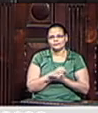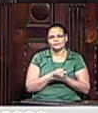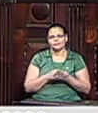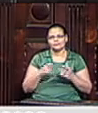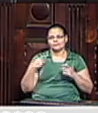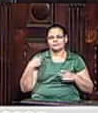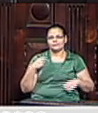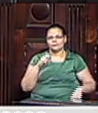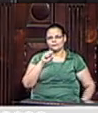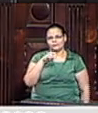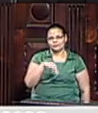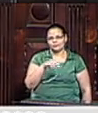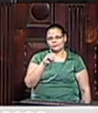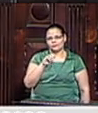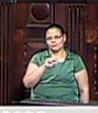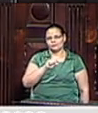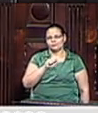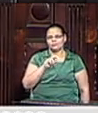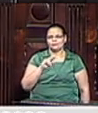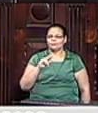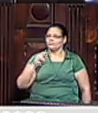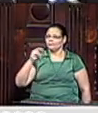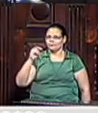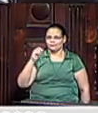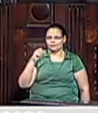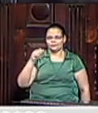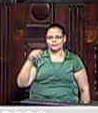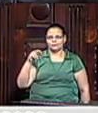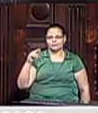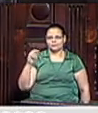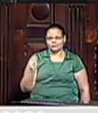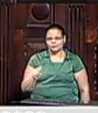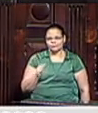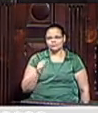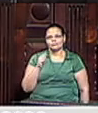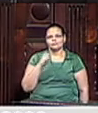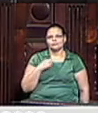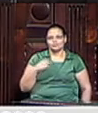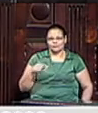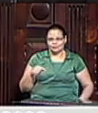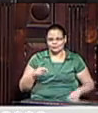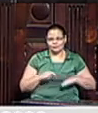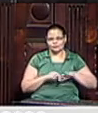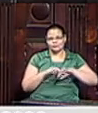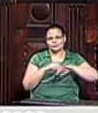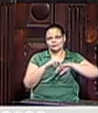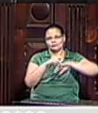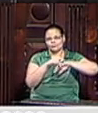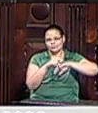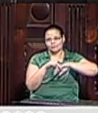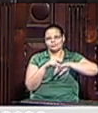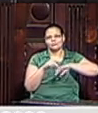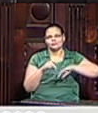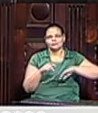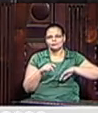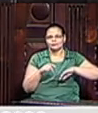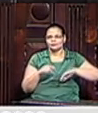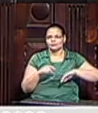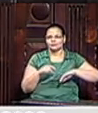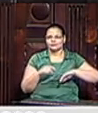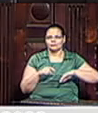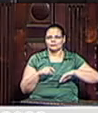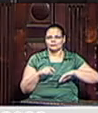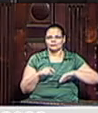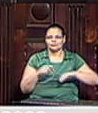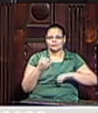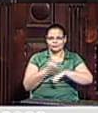da Conceição e São João de Deus e Hospital Santa Maria. Escadaria monumental, jardins, alamedas, gradis, vasos ornamentais